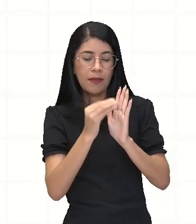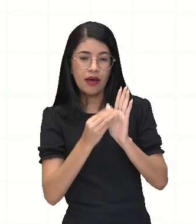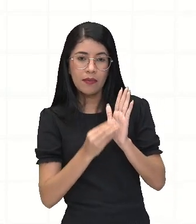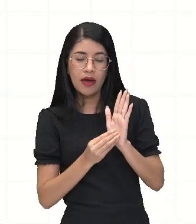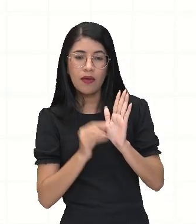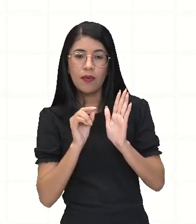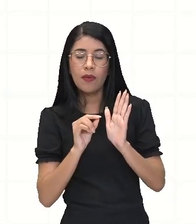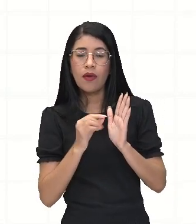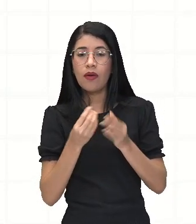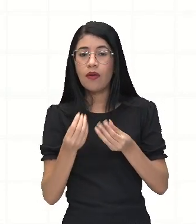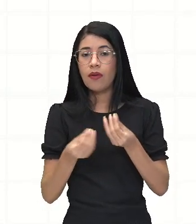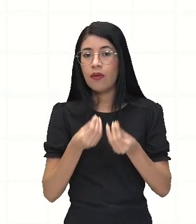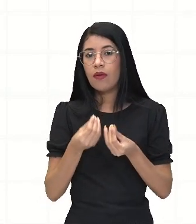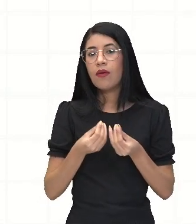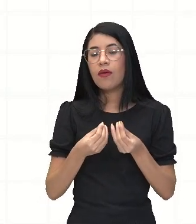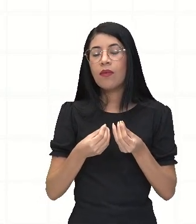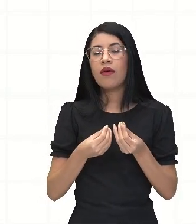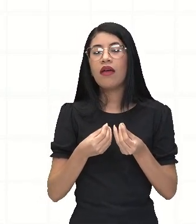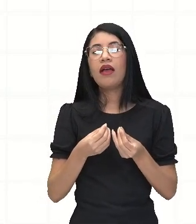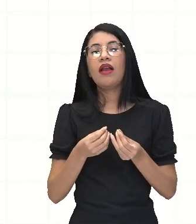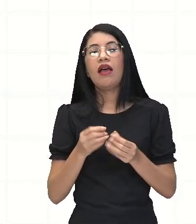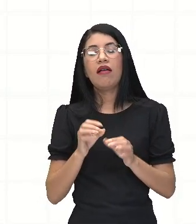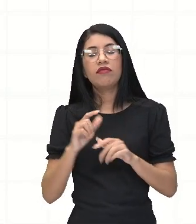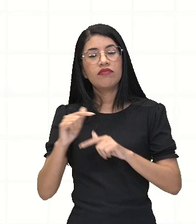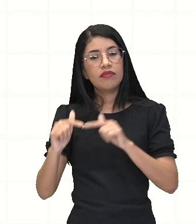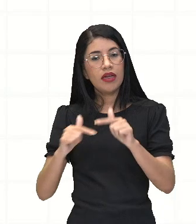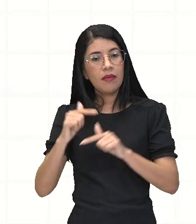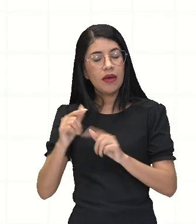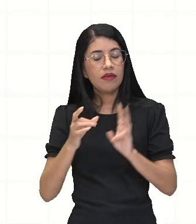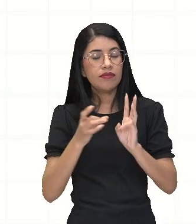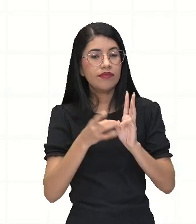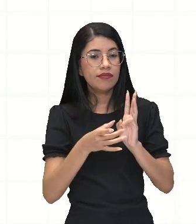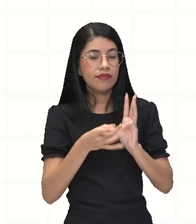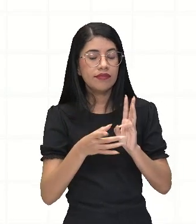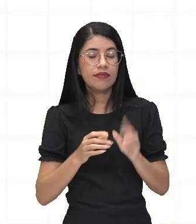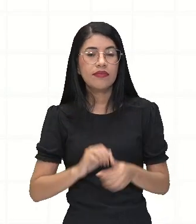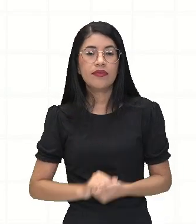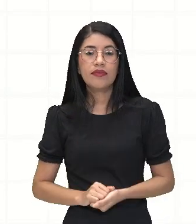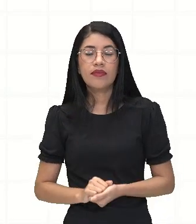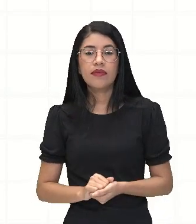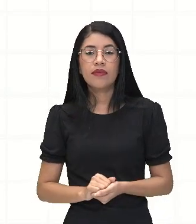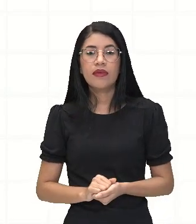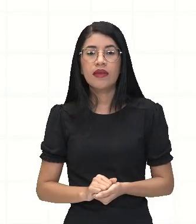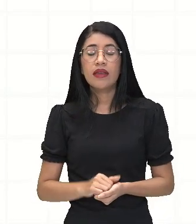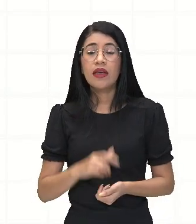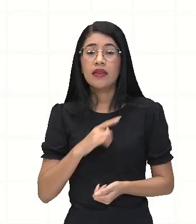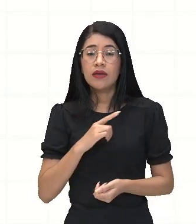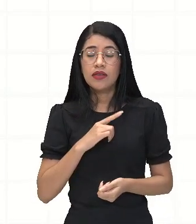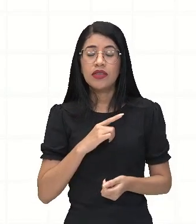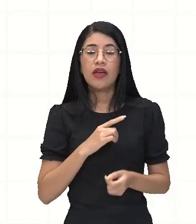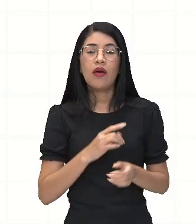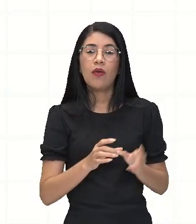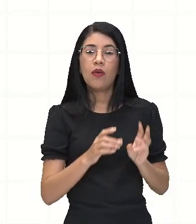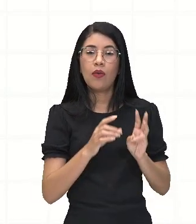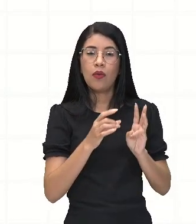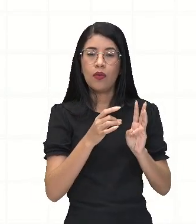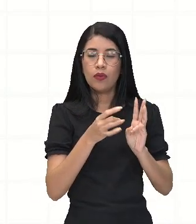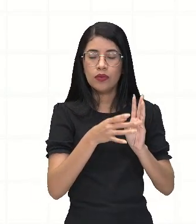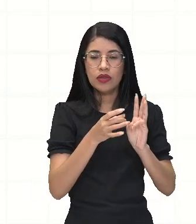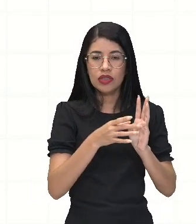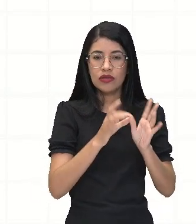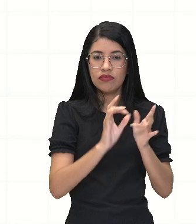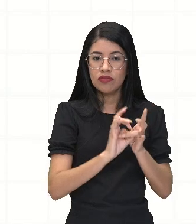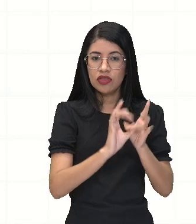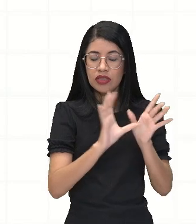termos para a regimentação da mão de obra indígena. E aí a gente vai ter os indígenas repartidos ou livres,